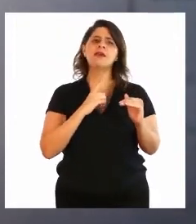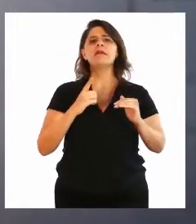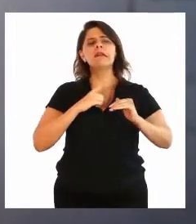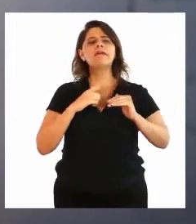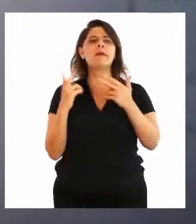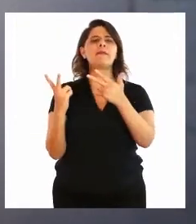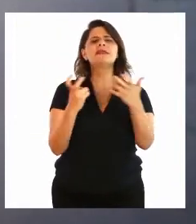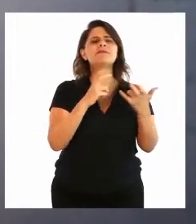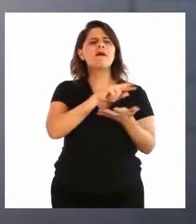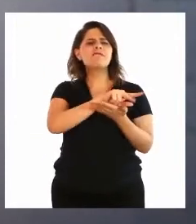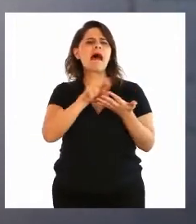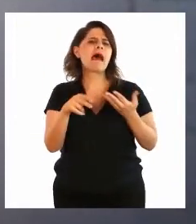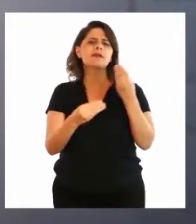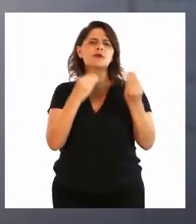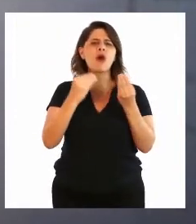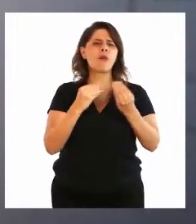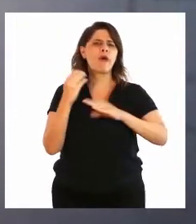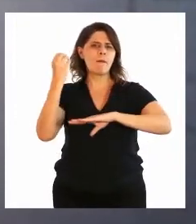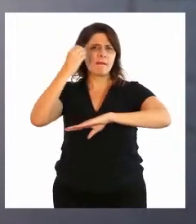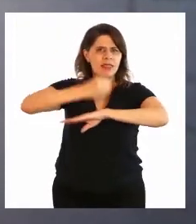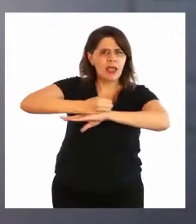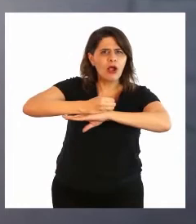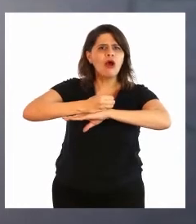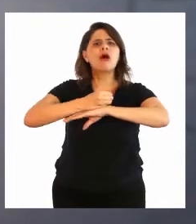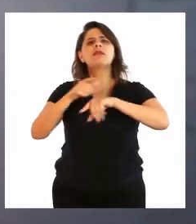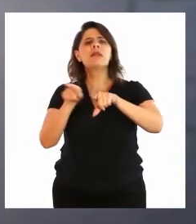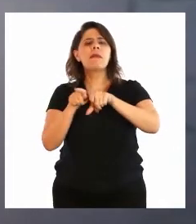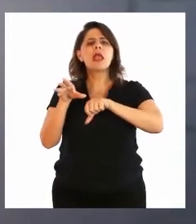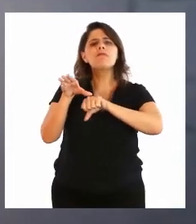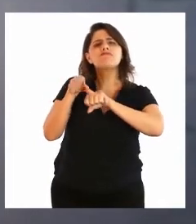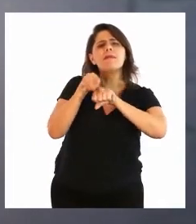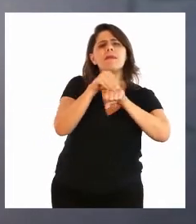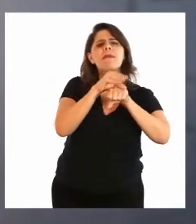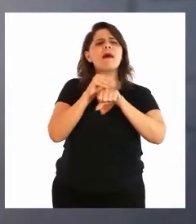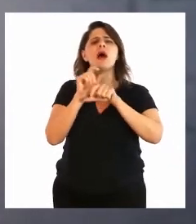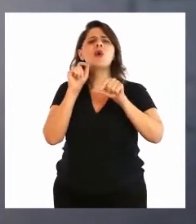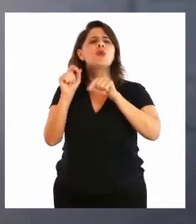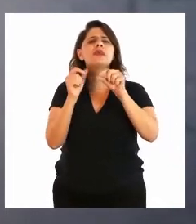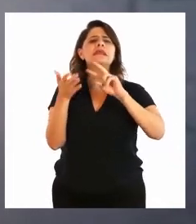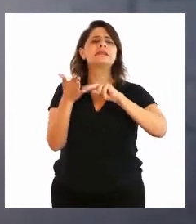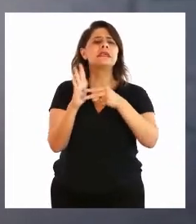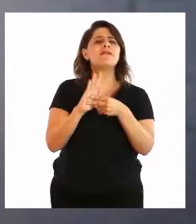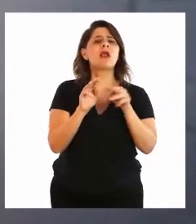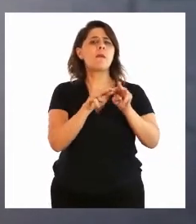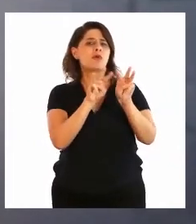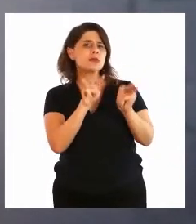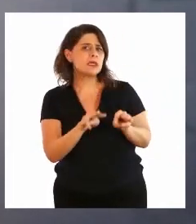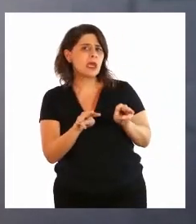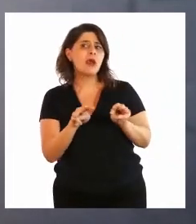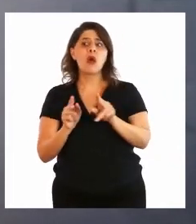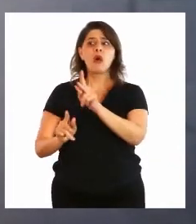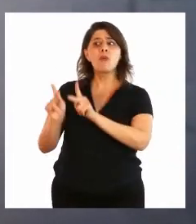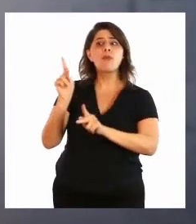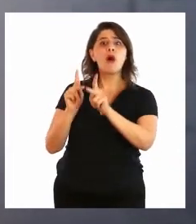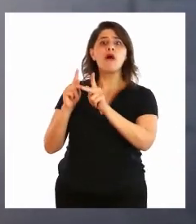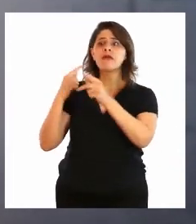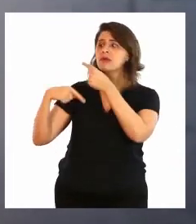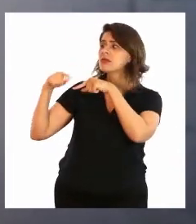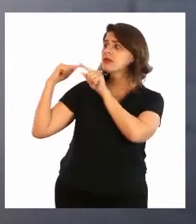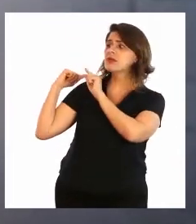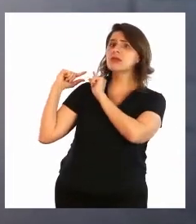Bendegó, sobre conhecimento, sobre o que é um museu, sobre a relação entre museus e povos